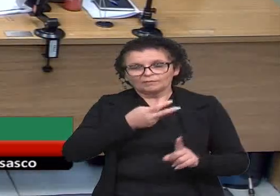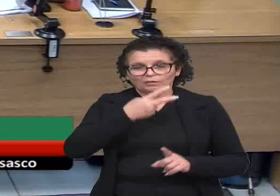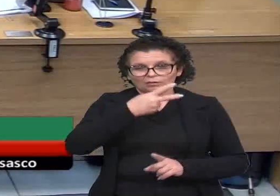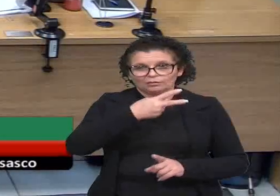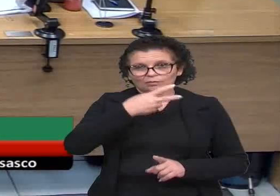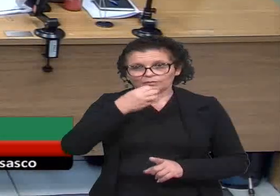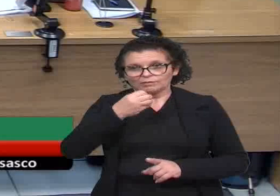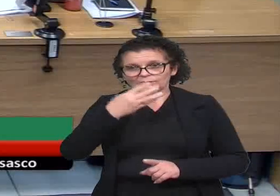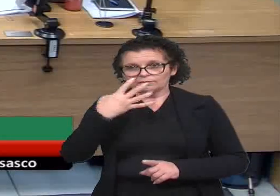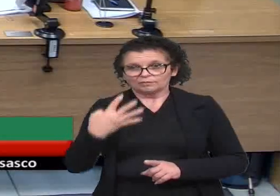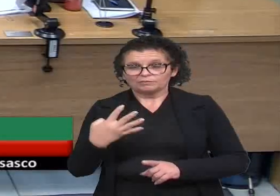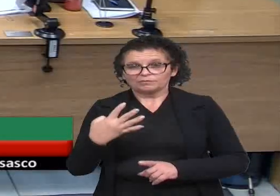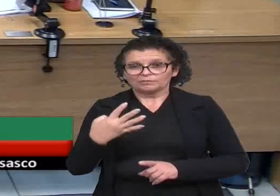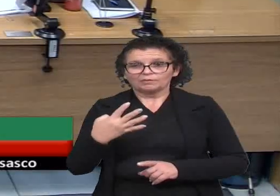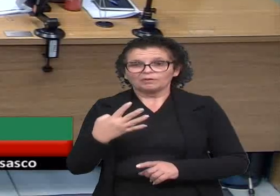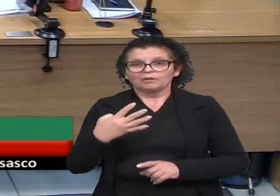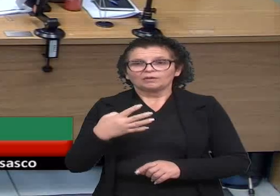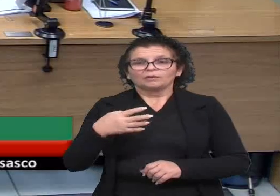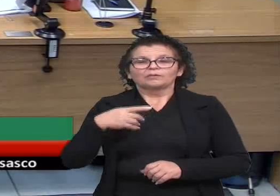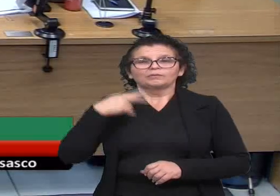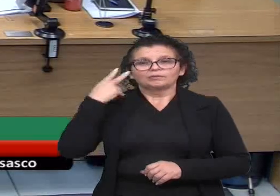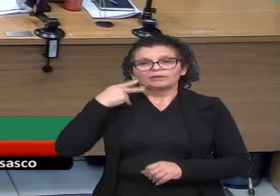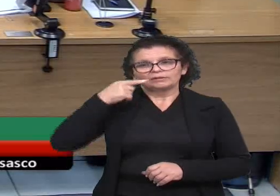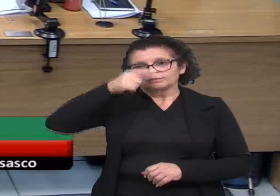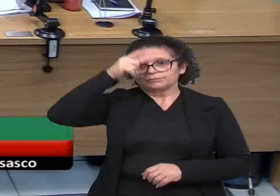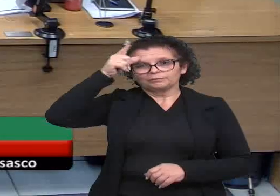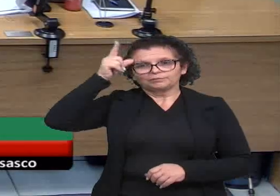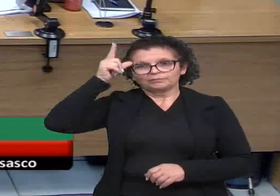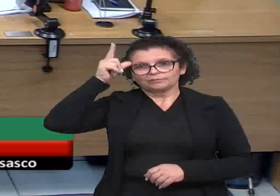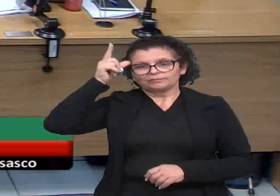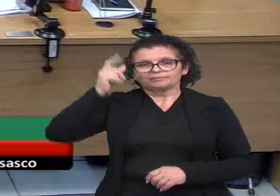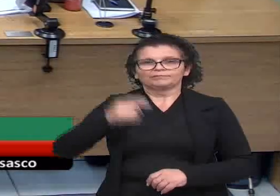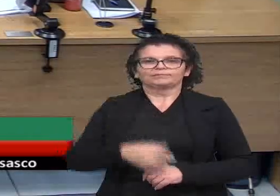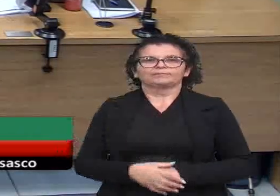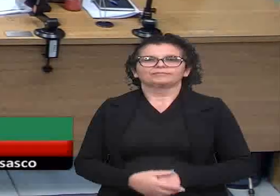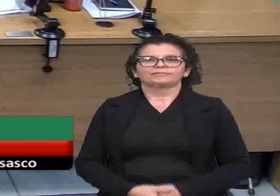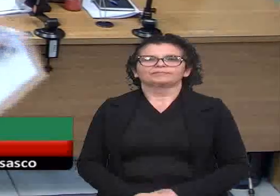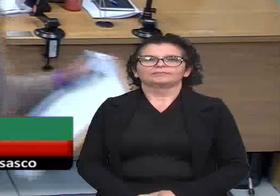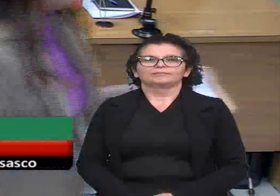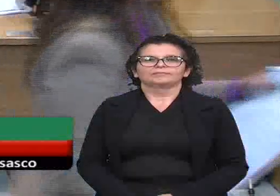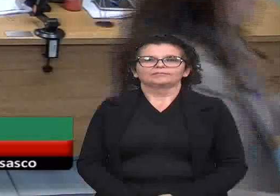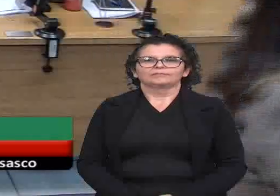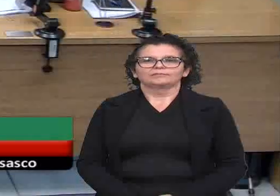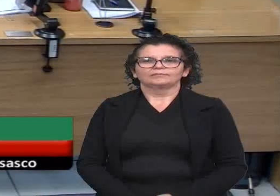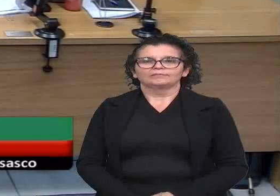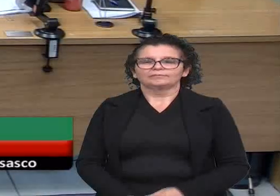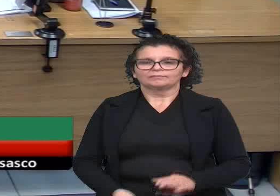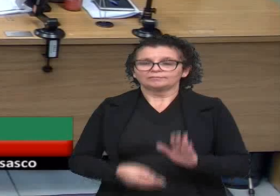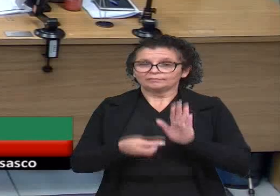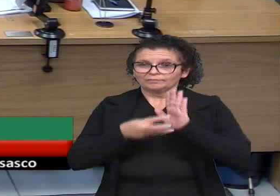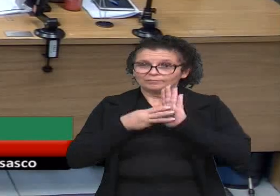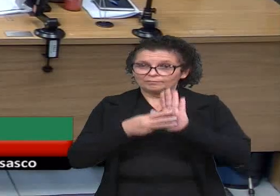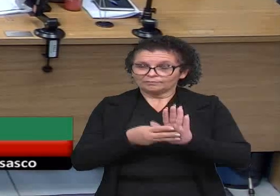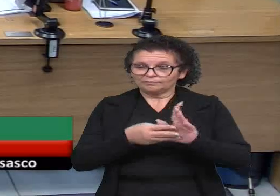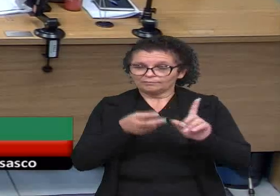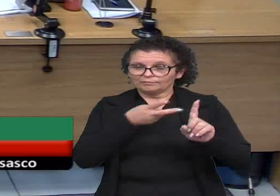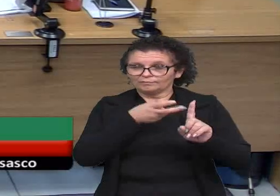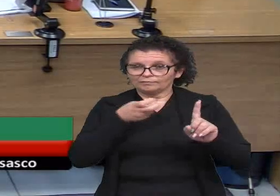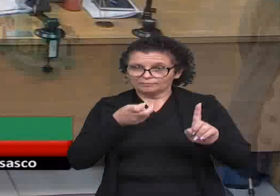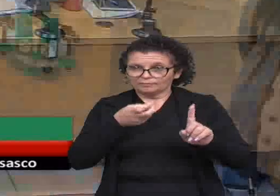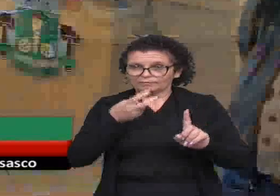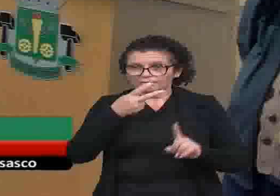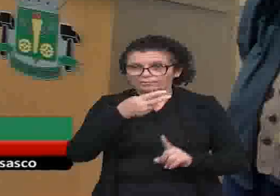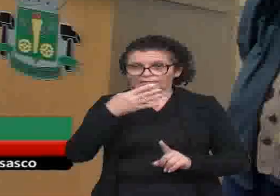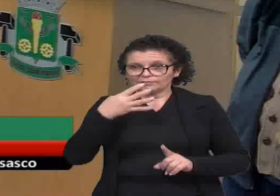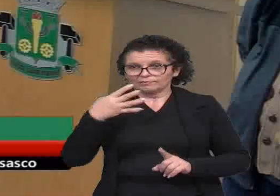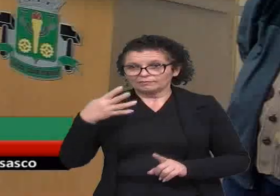204-2023 do nobre vereador Laércio Mendonça. Moção de reconhecimento número